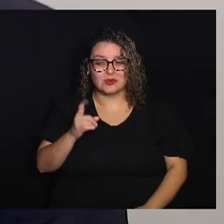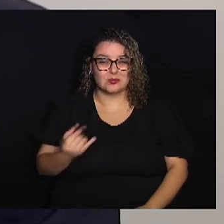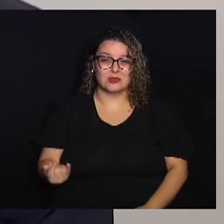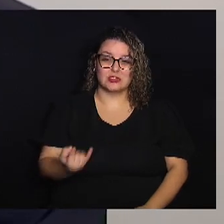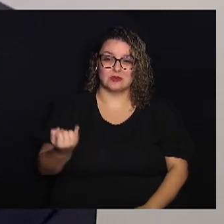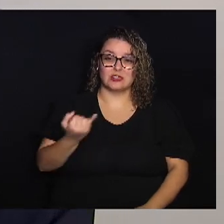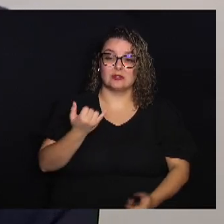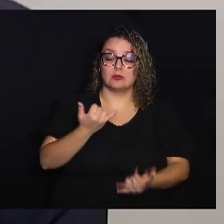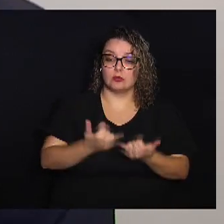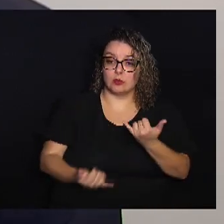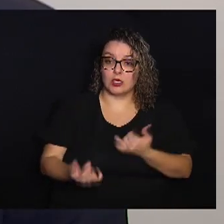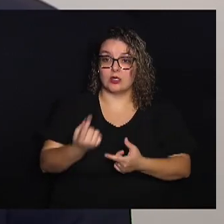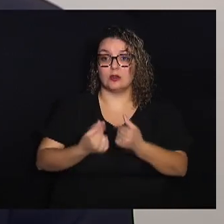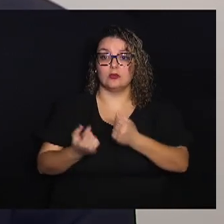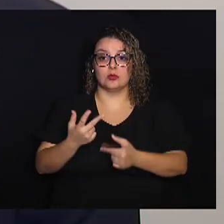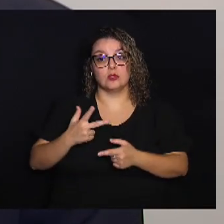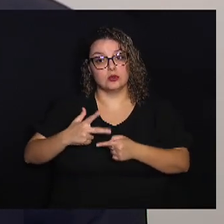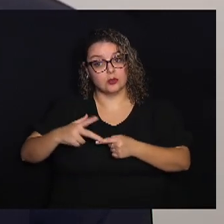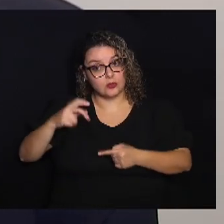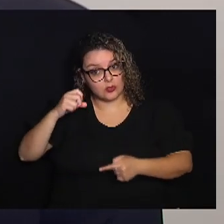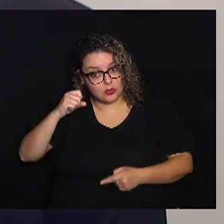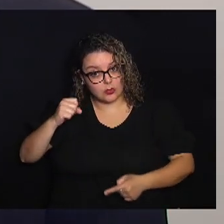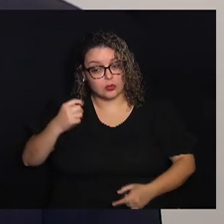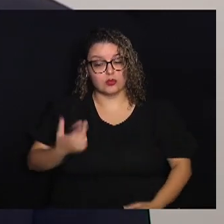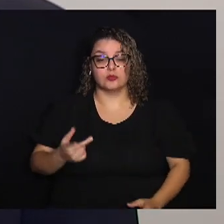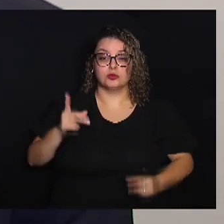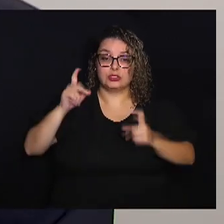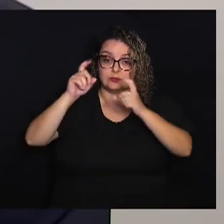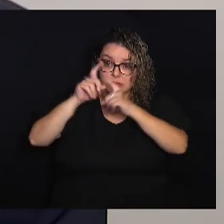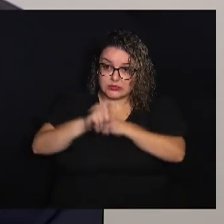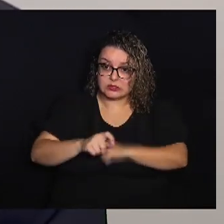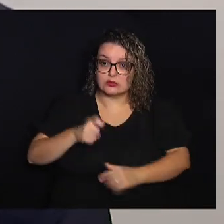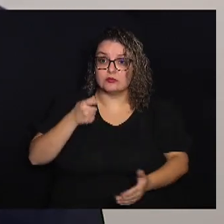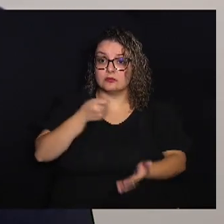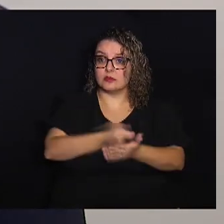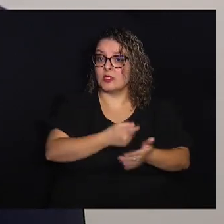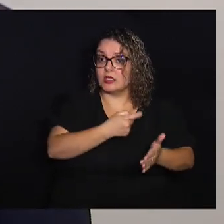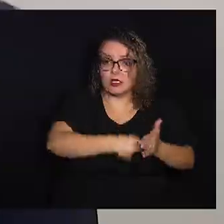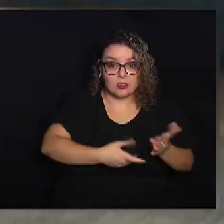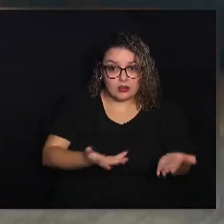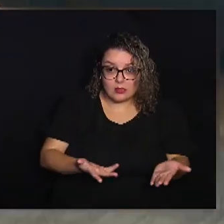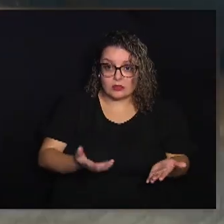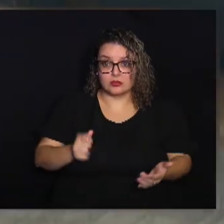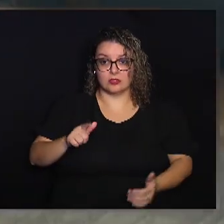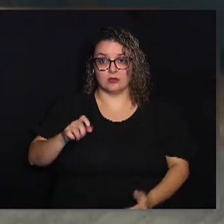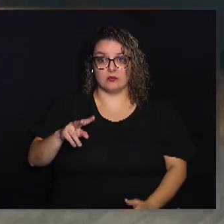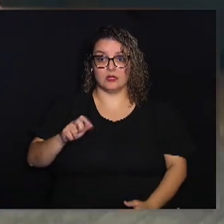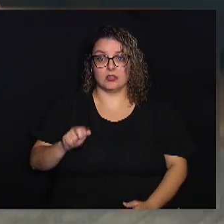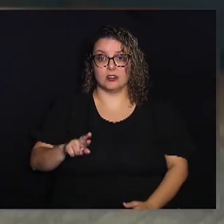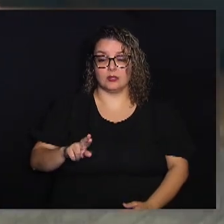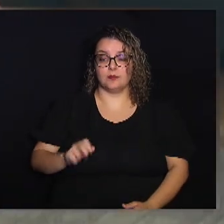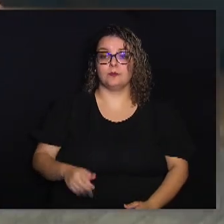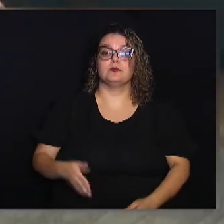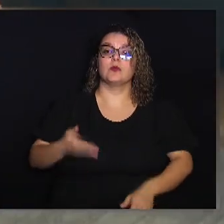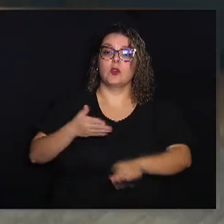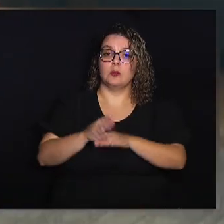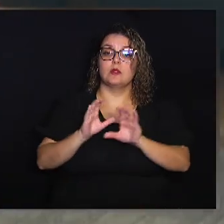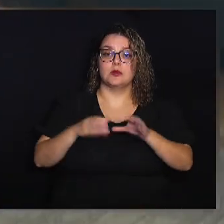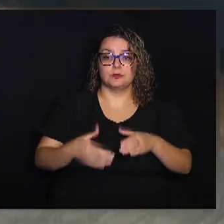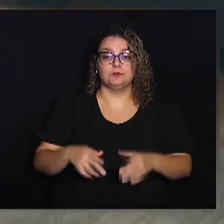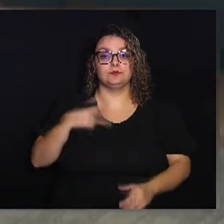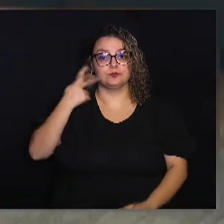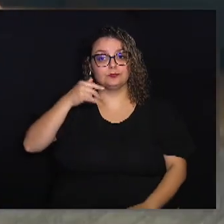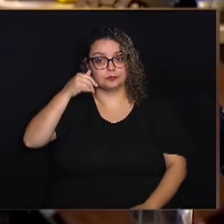parte desse dinheiro conquistado seja para pagar taxa de alvará. Também fazem parte da comissão